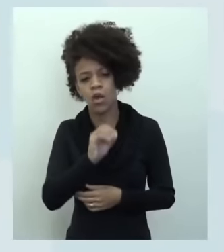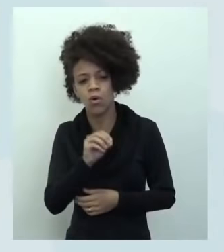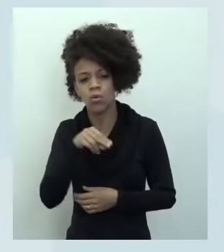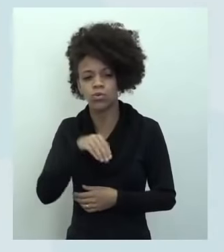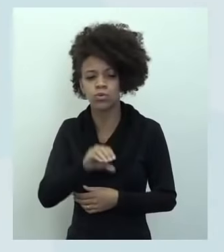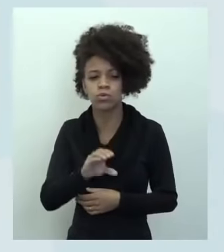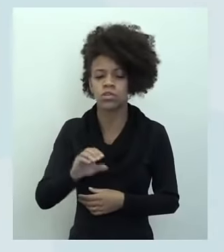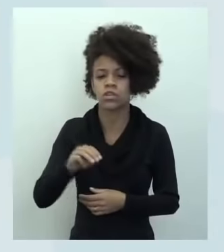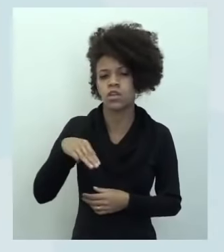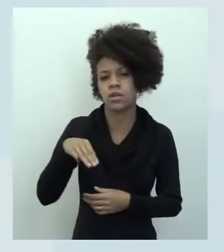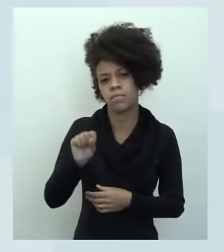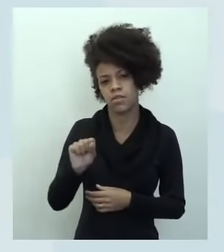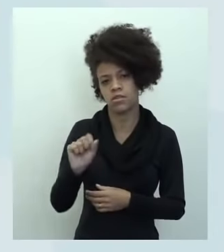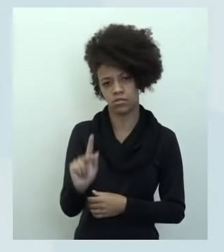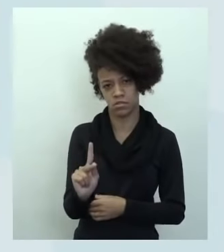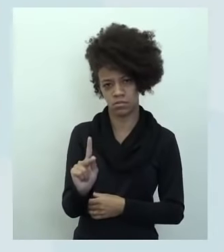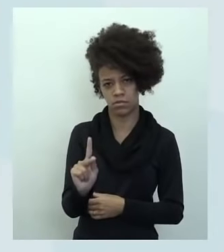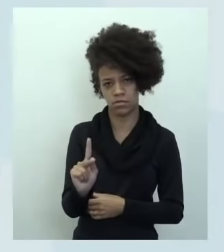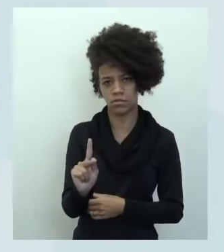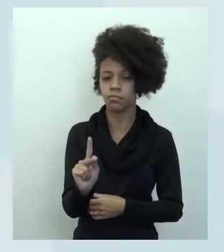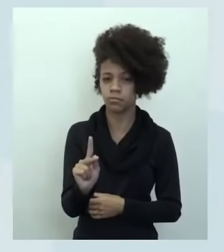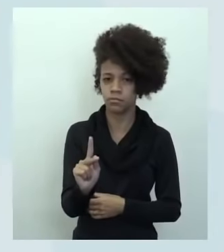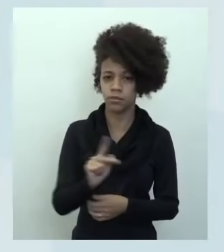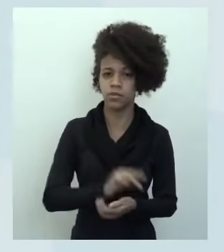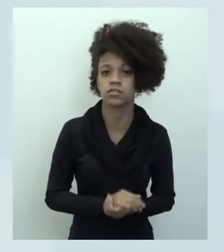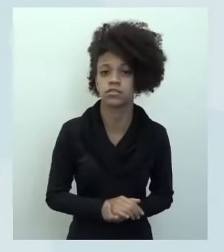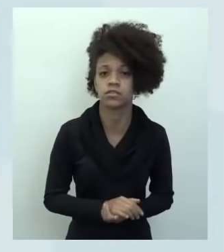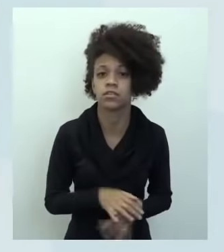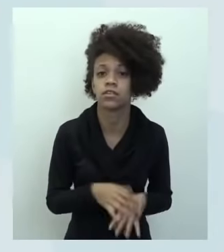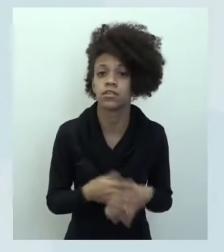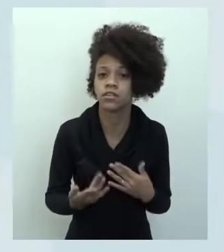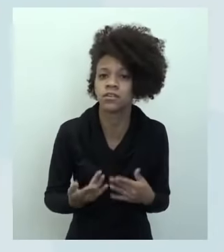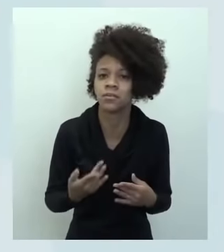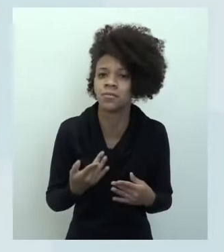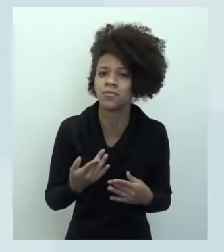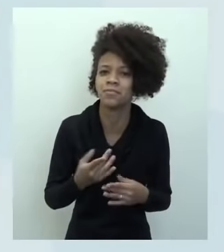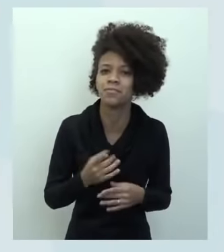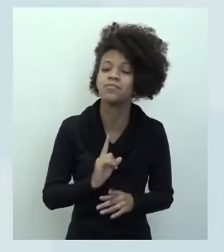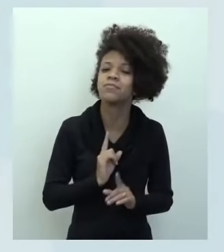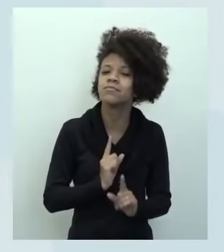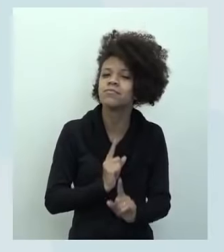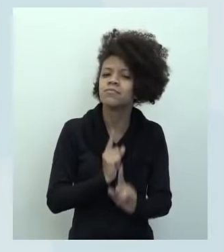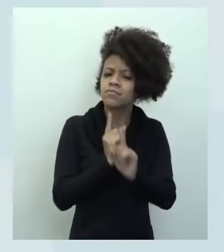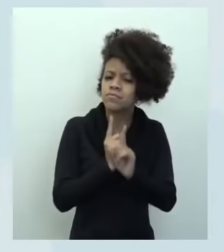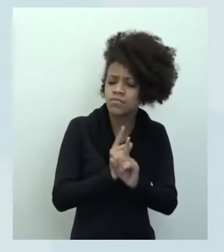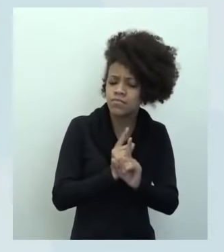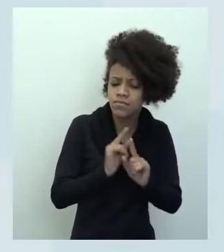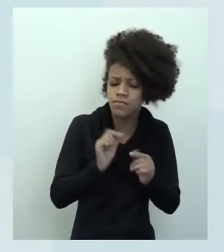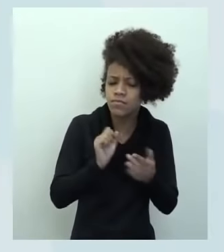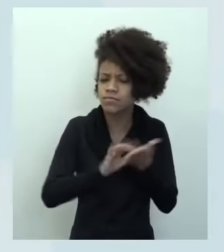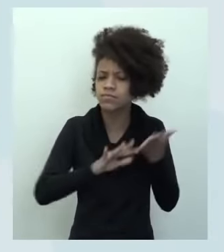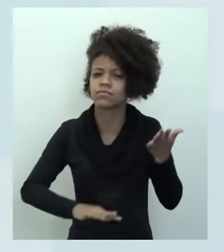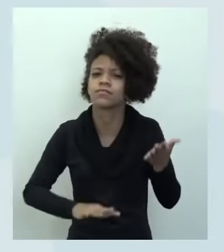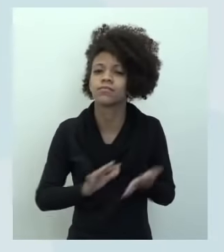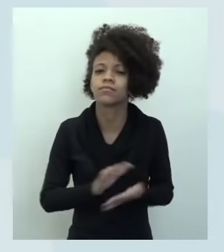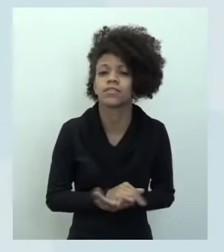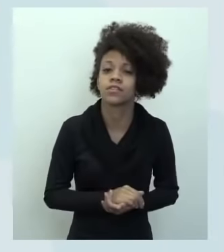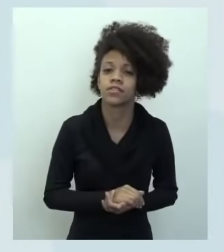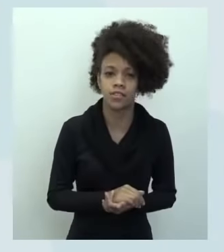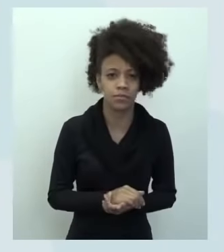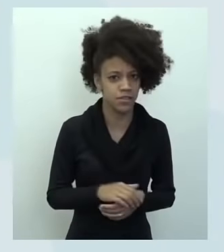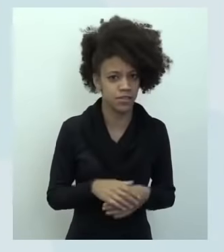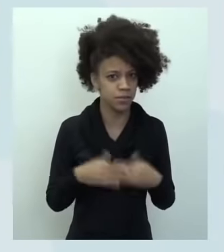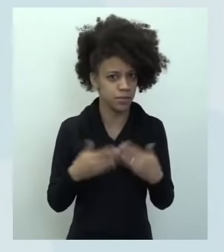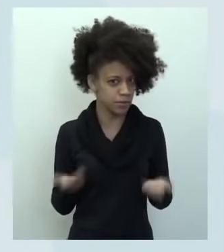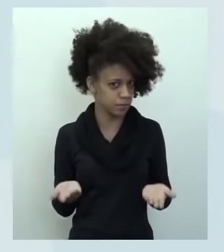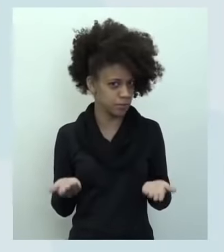Centro de Mídias, no CMSP, para que a gente possa encontrar a maquete de vocês, essa atividade pela internet. Então,